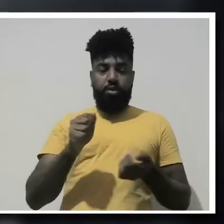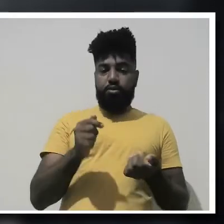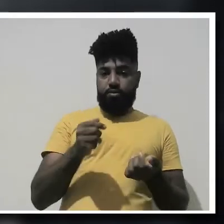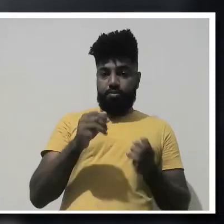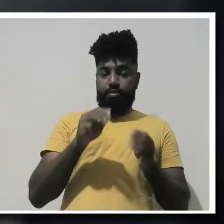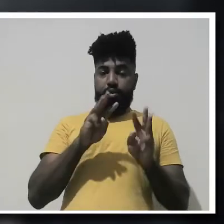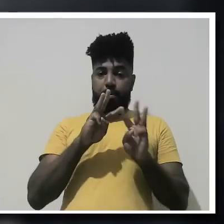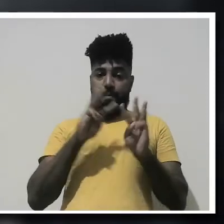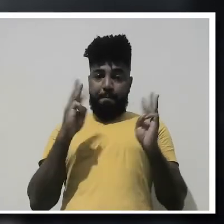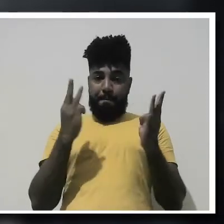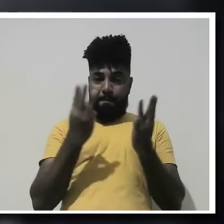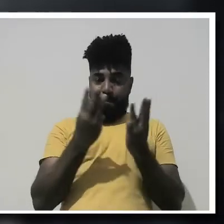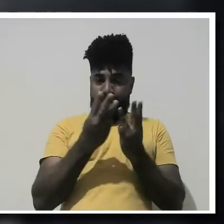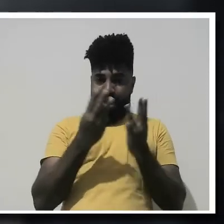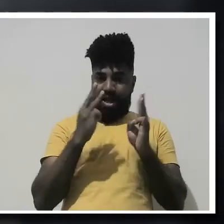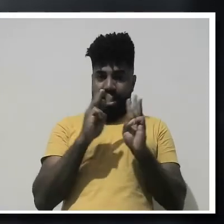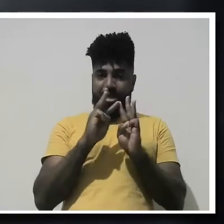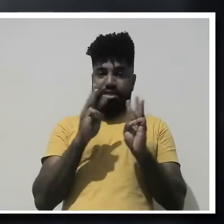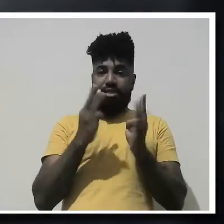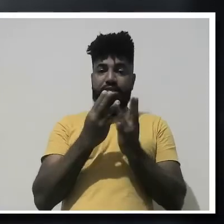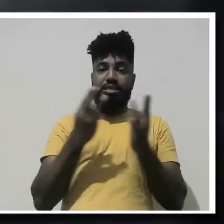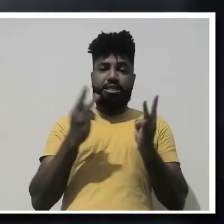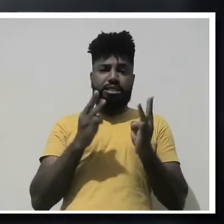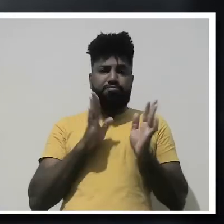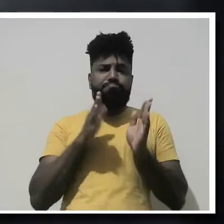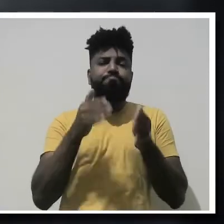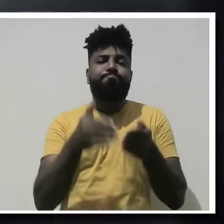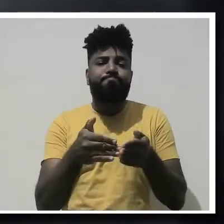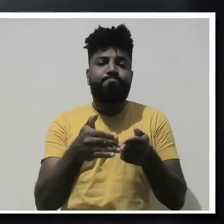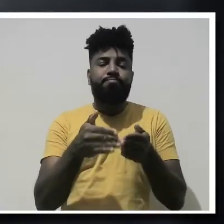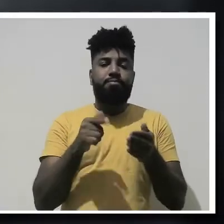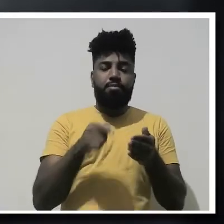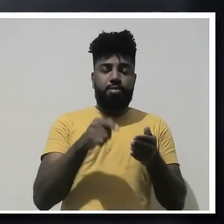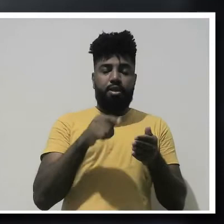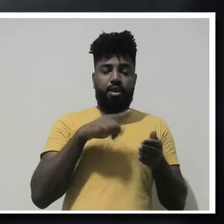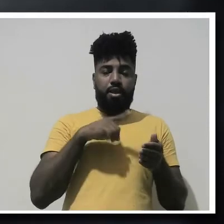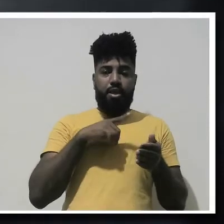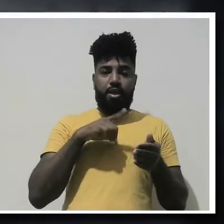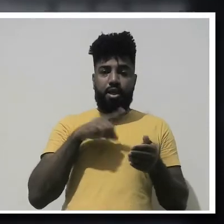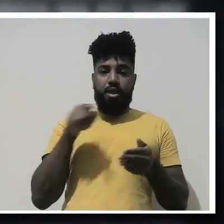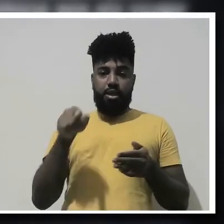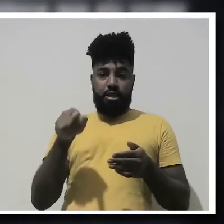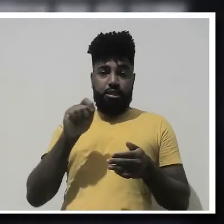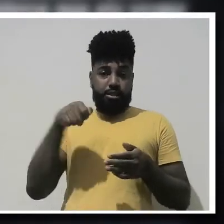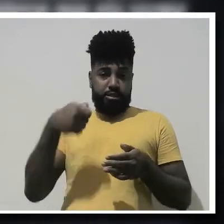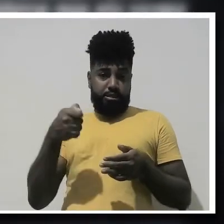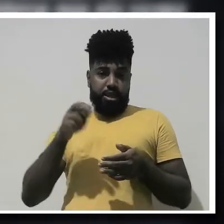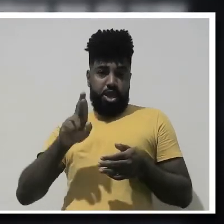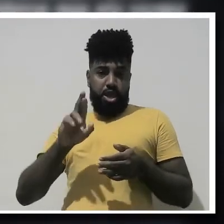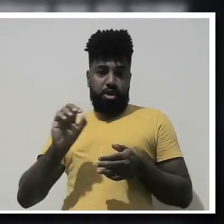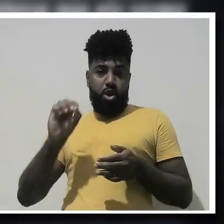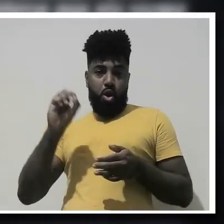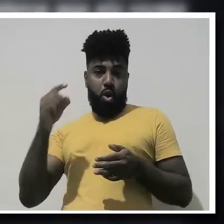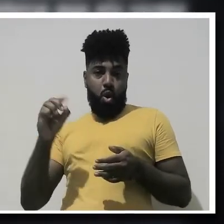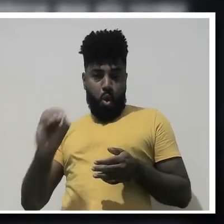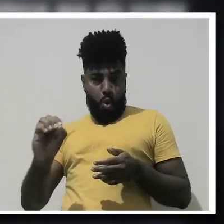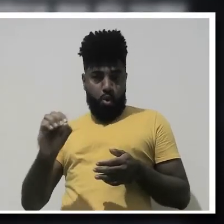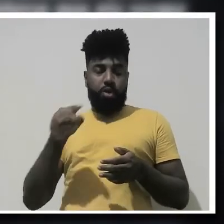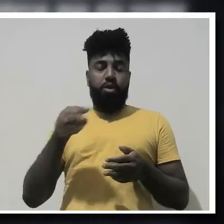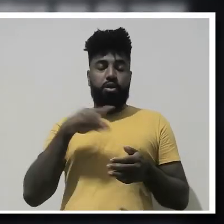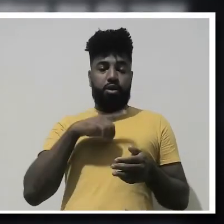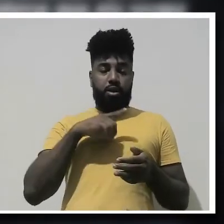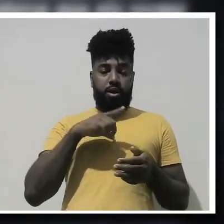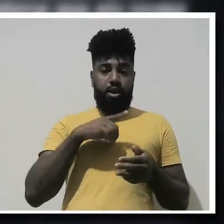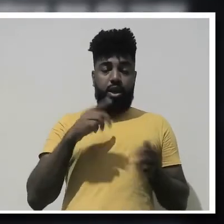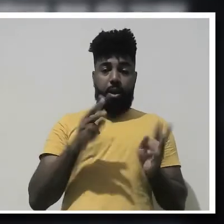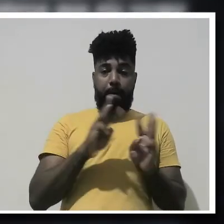massa específica. A densidade tem o símbolo ρ, o símbolo grego, e é basicamente a massa de uma substância ou de uma